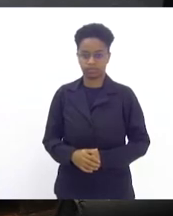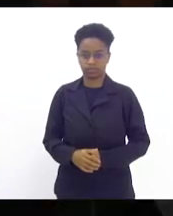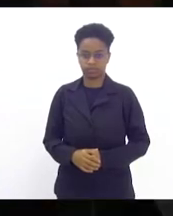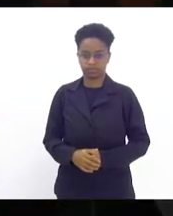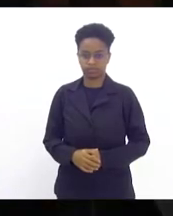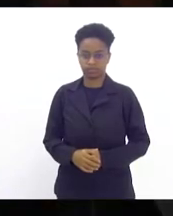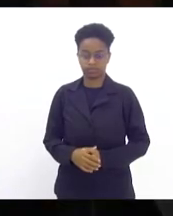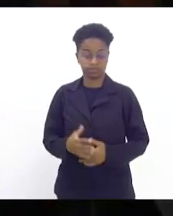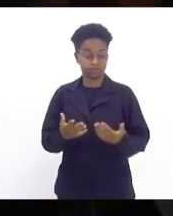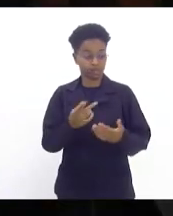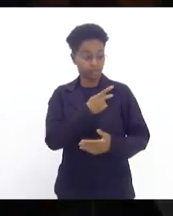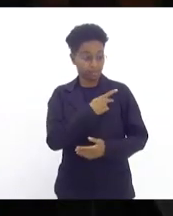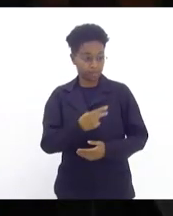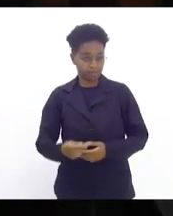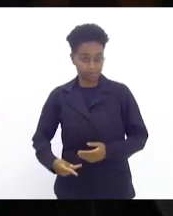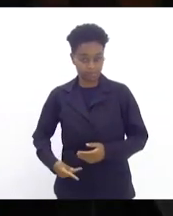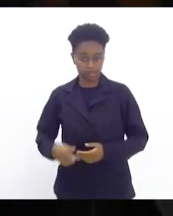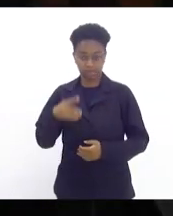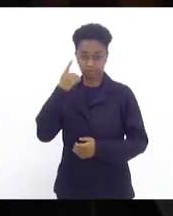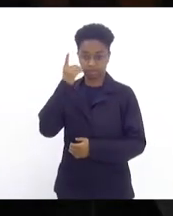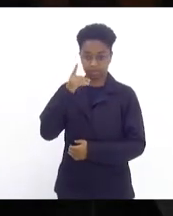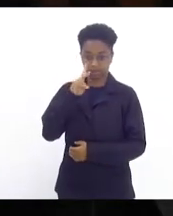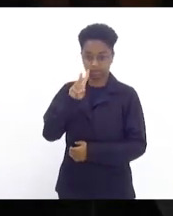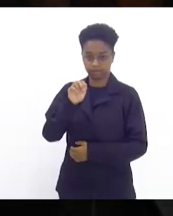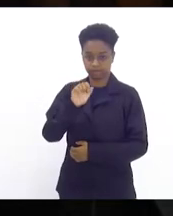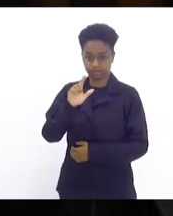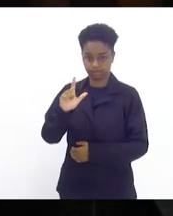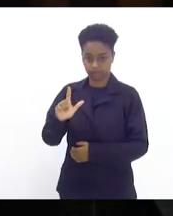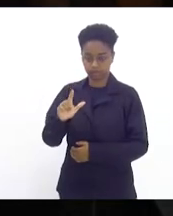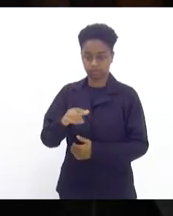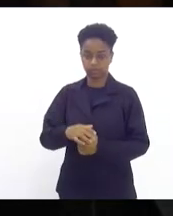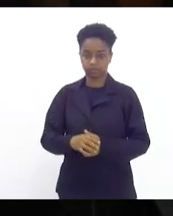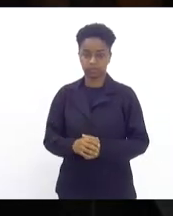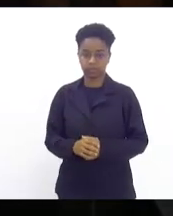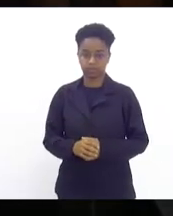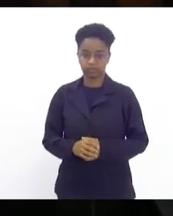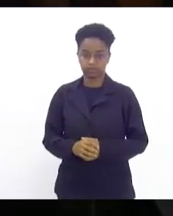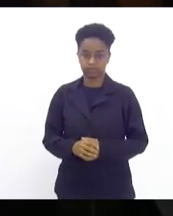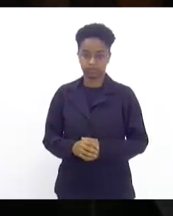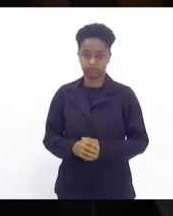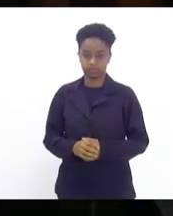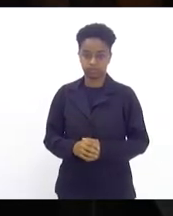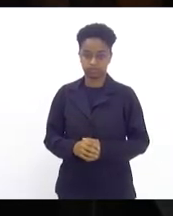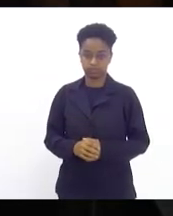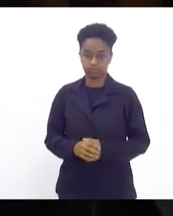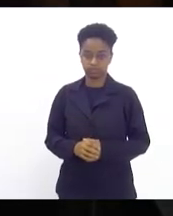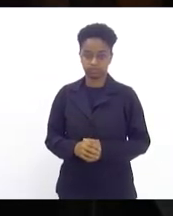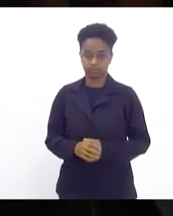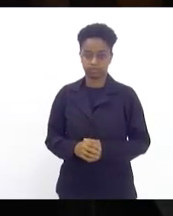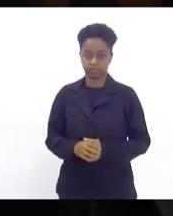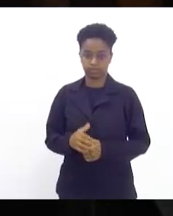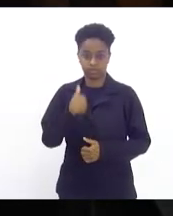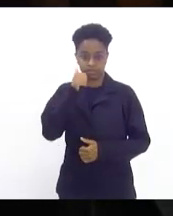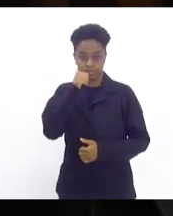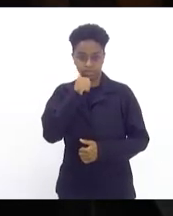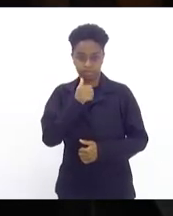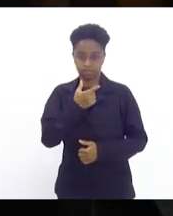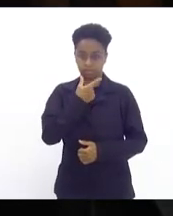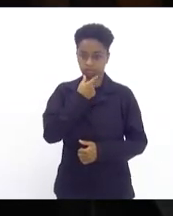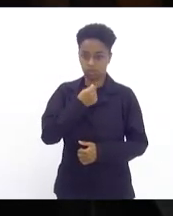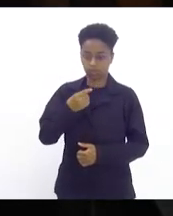só Presidente Deputado Valdo Ceasa senhoras e senhores